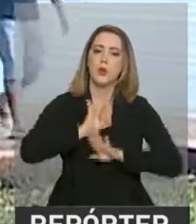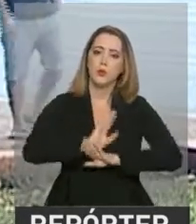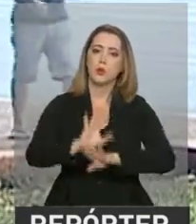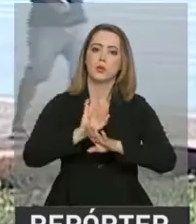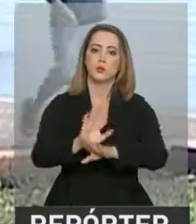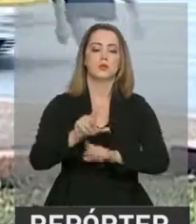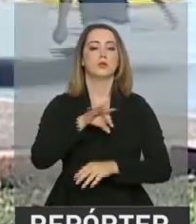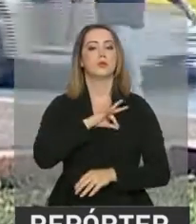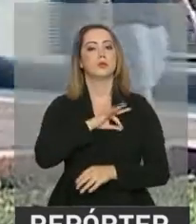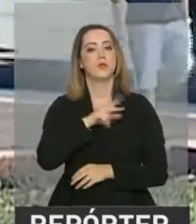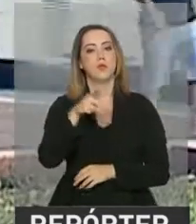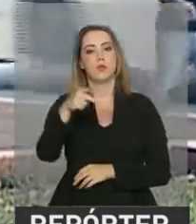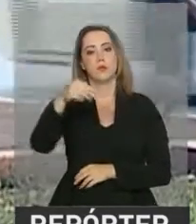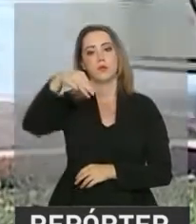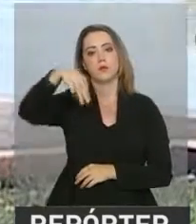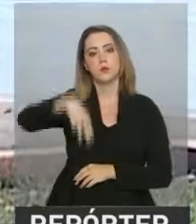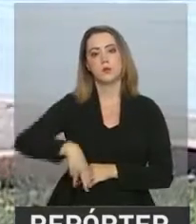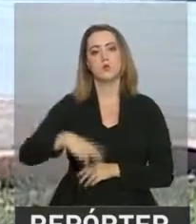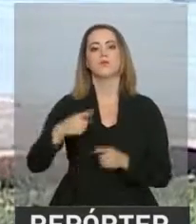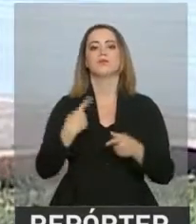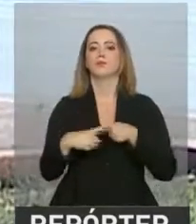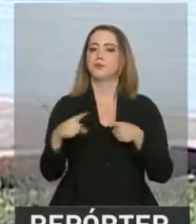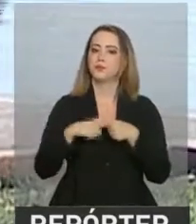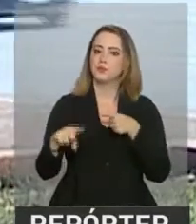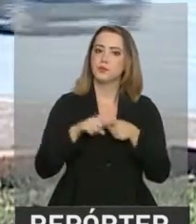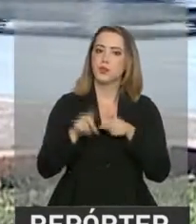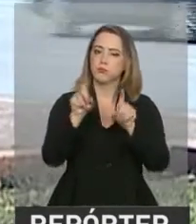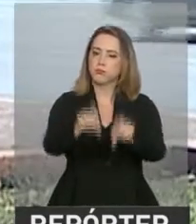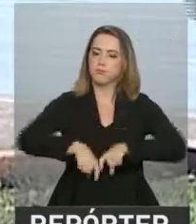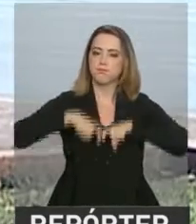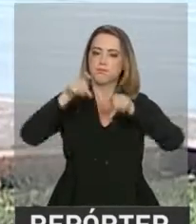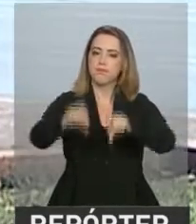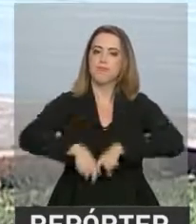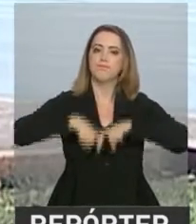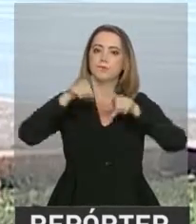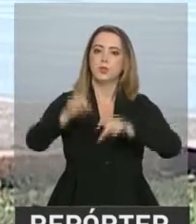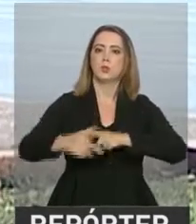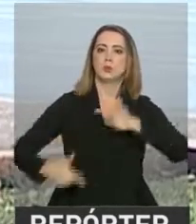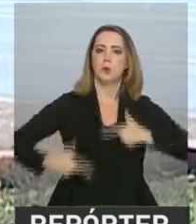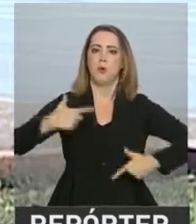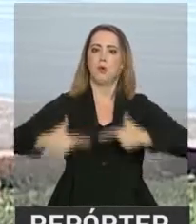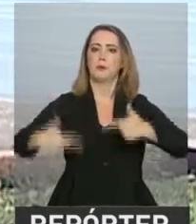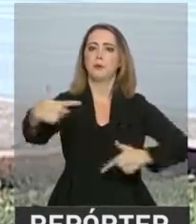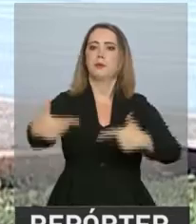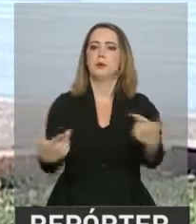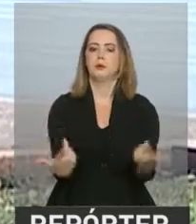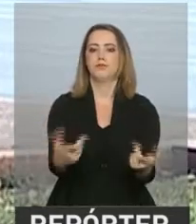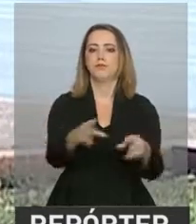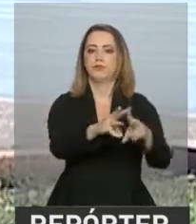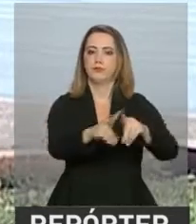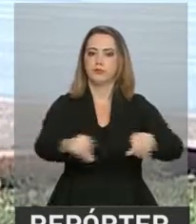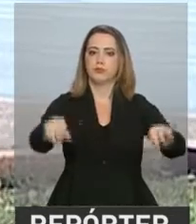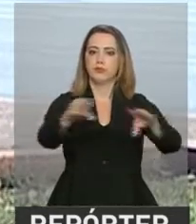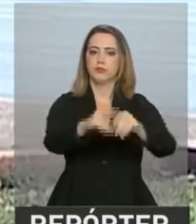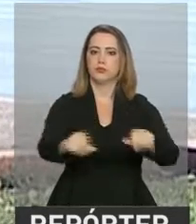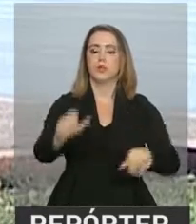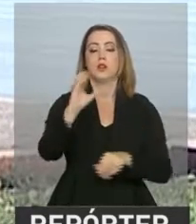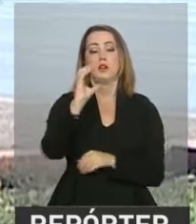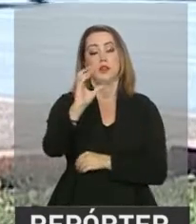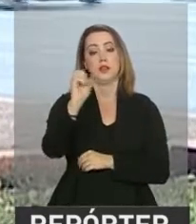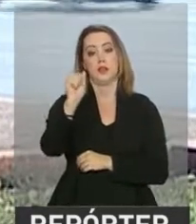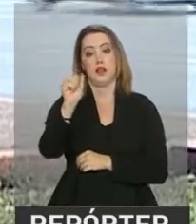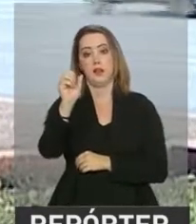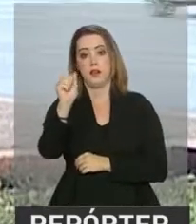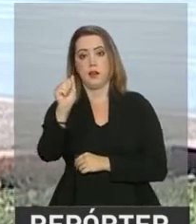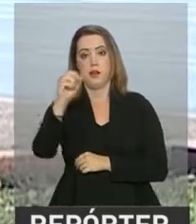militar do estado nos conflitos agrários envolvendo disputas de terras no município de caarapó a